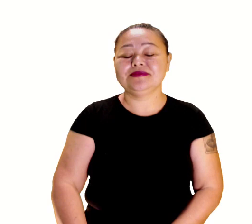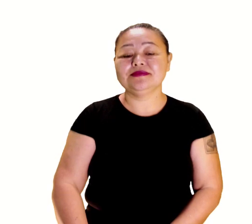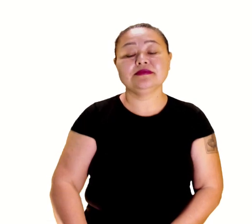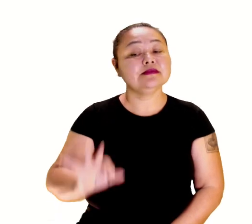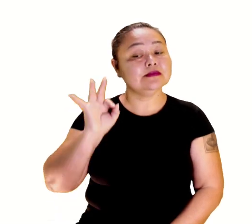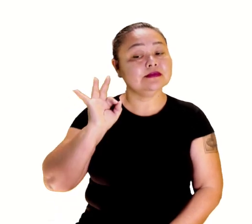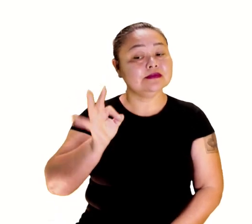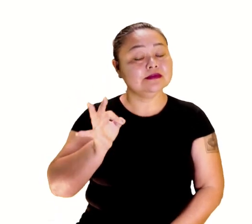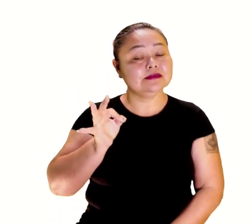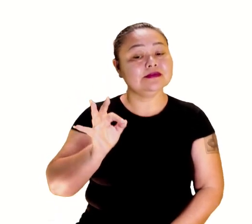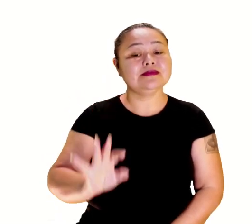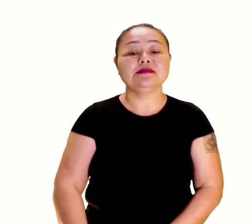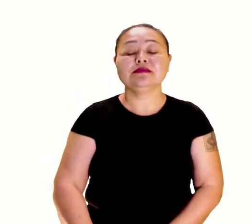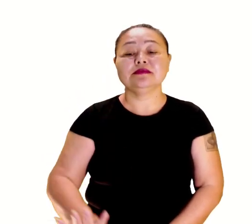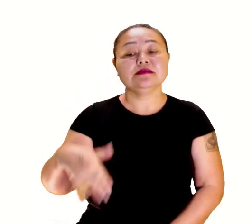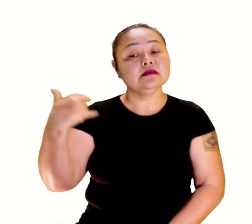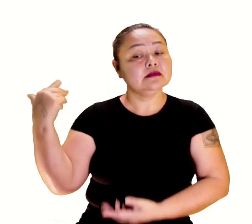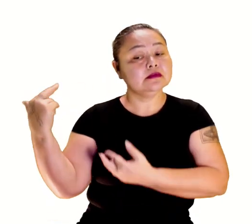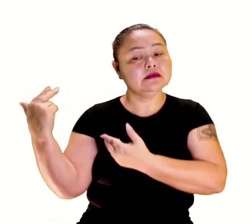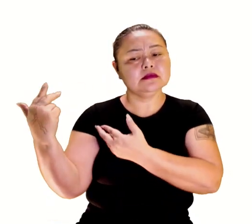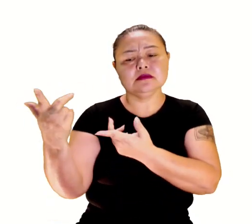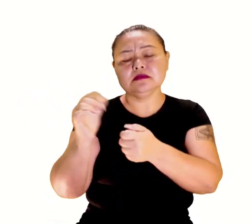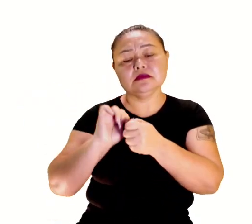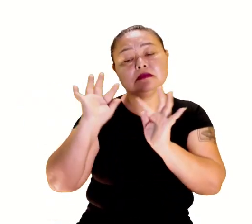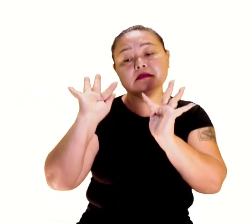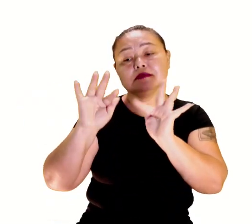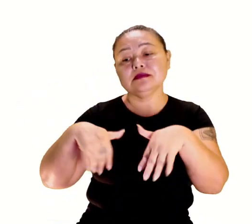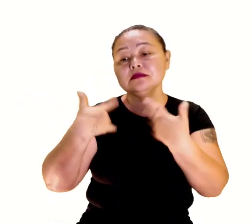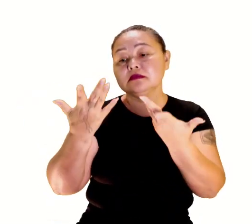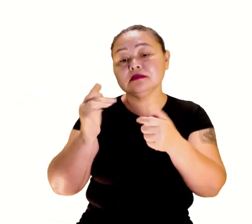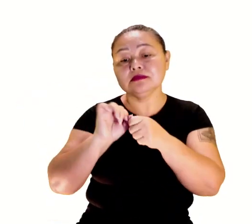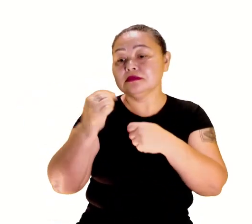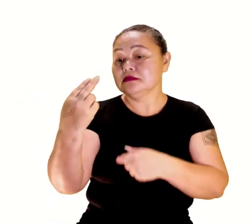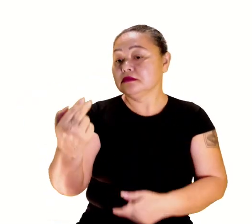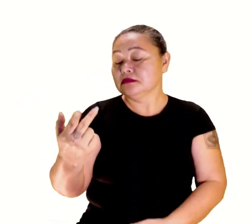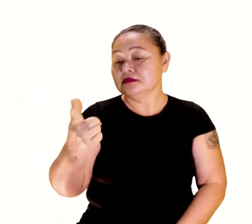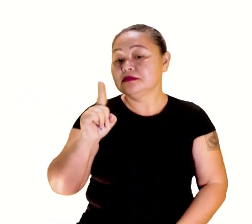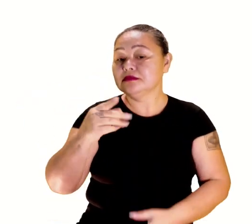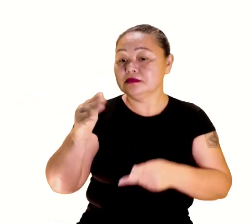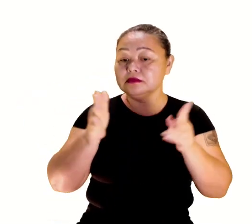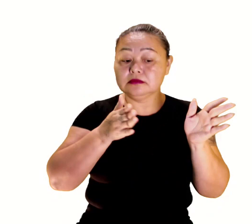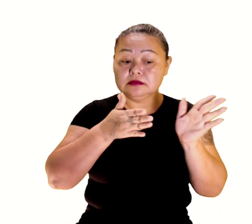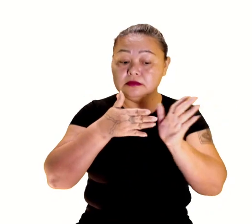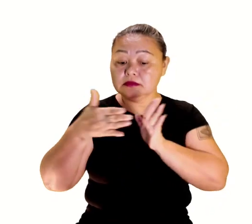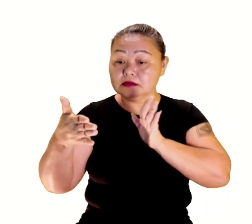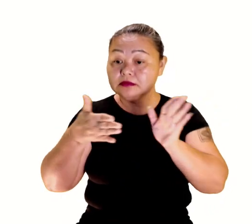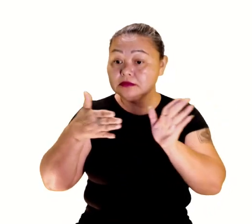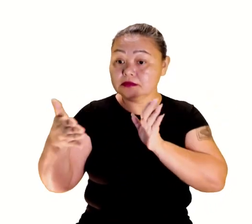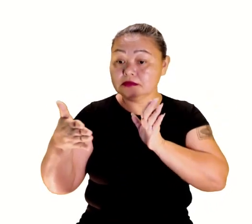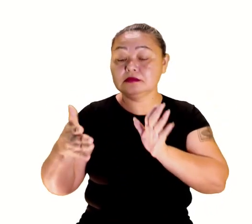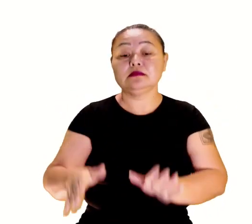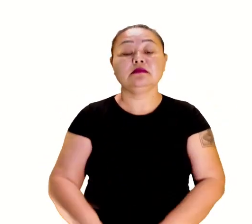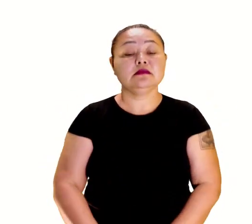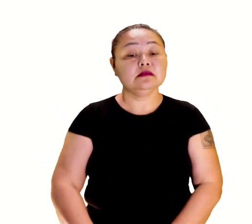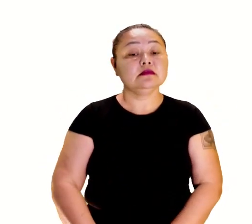Certinho? Então, o procedimento é o mesmo, só que no final a gente não acha uma igualdade, e sim um intervalo. Né? Então eu posso representar essa